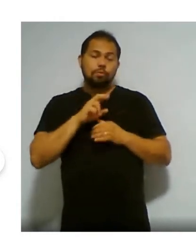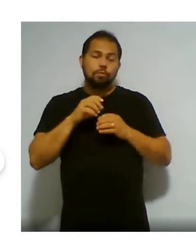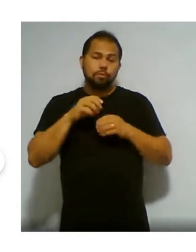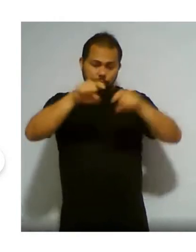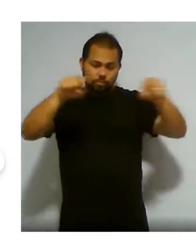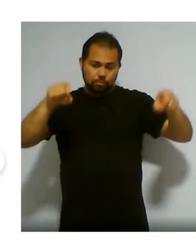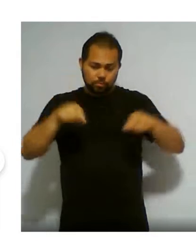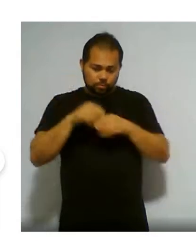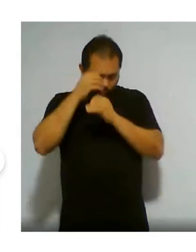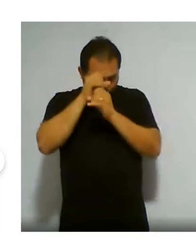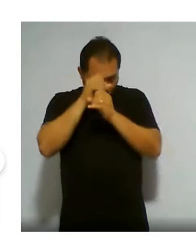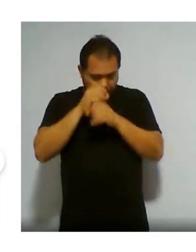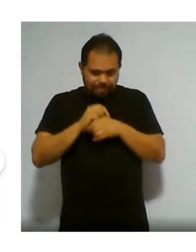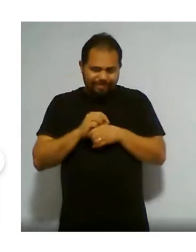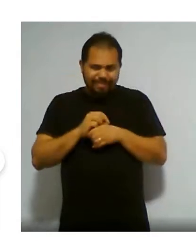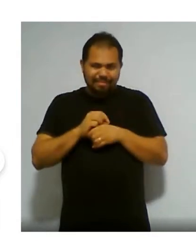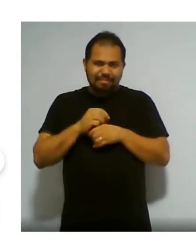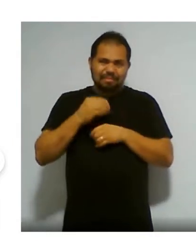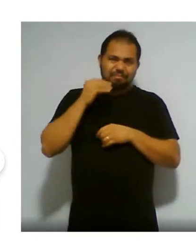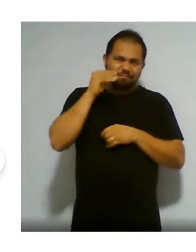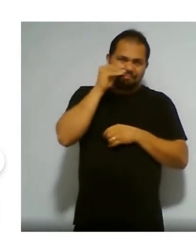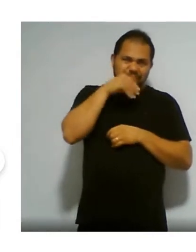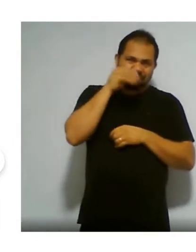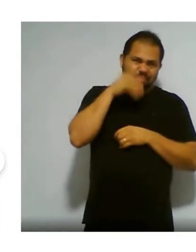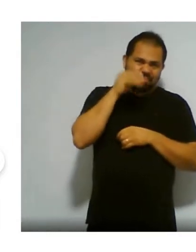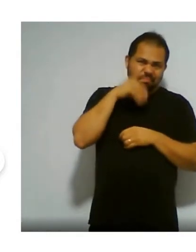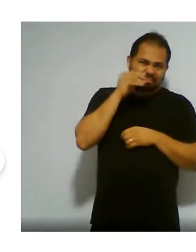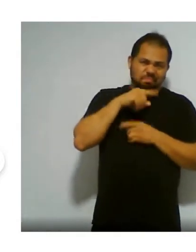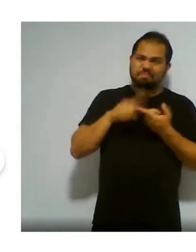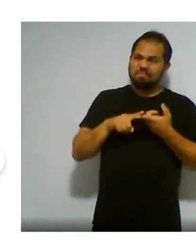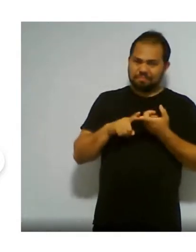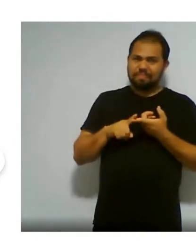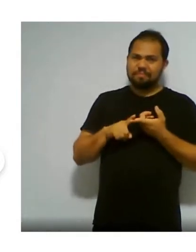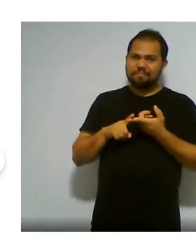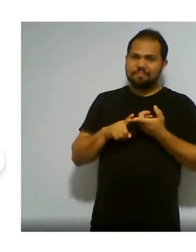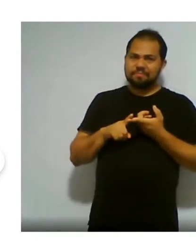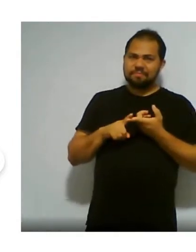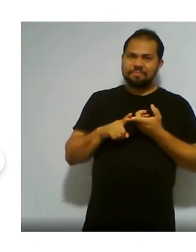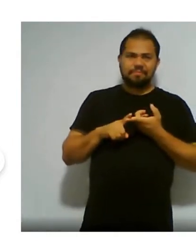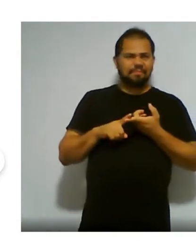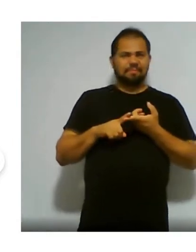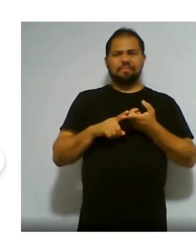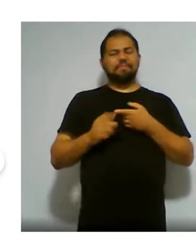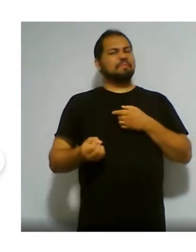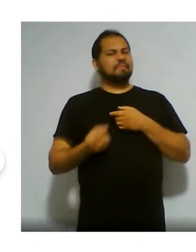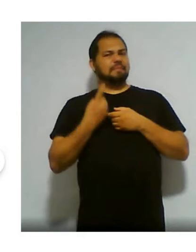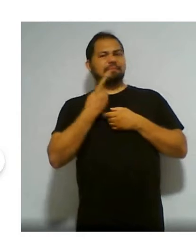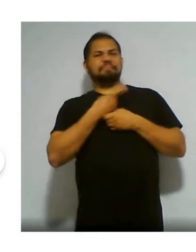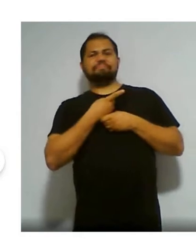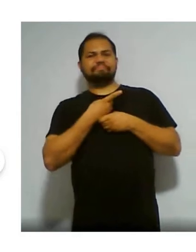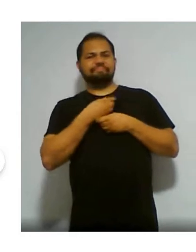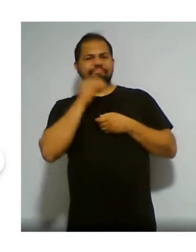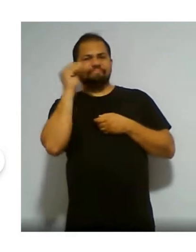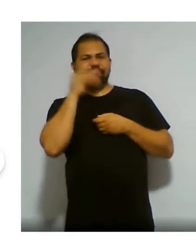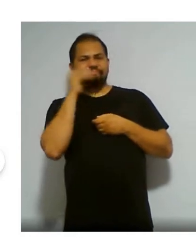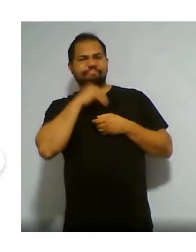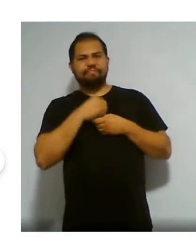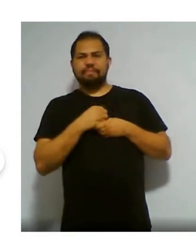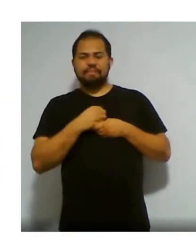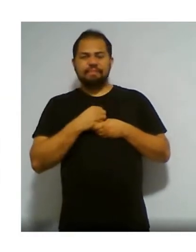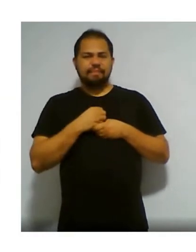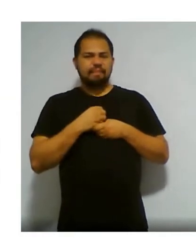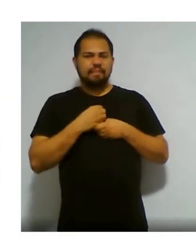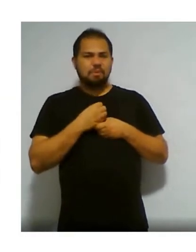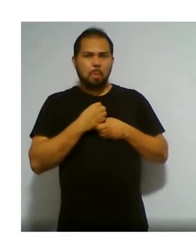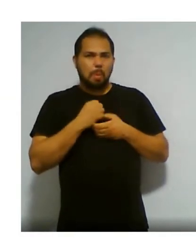ajuda na transferência de calor, mas é bem longe de uma pasta térmica de marca melhor, com uma série de compostos aqui para ajudar na transferência de